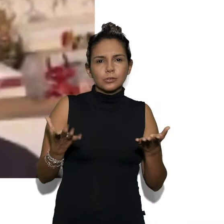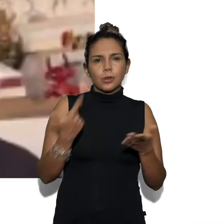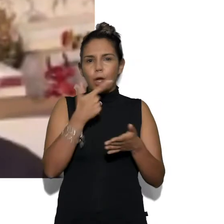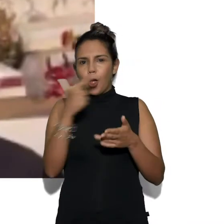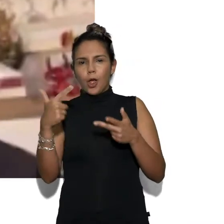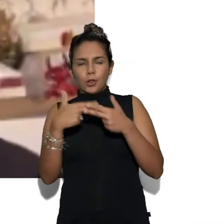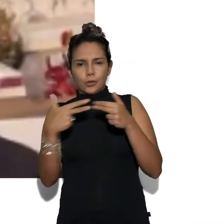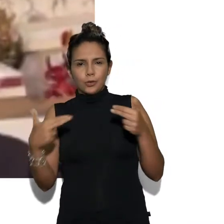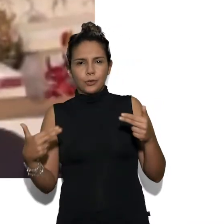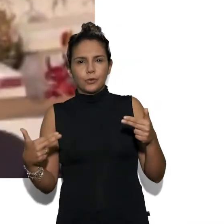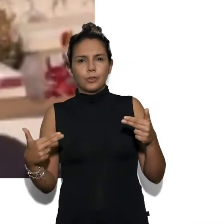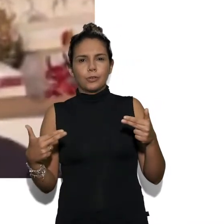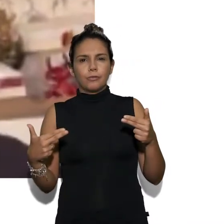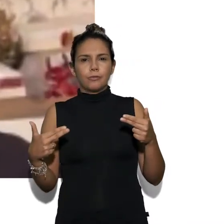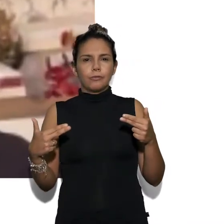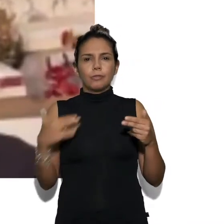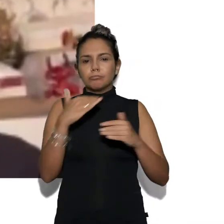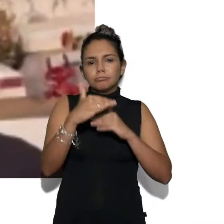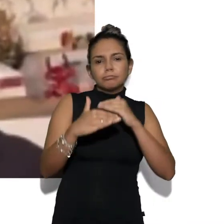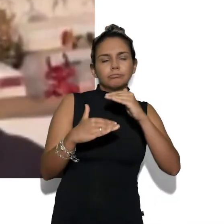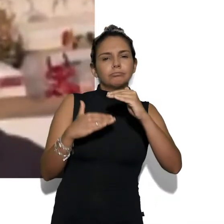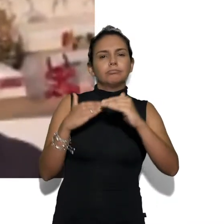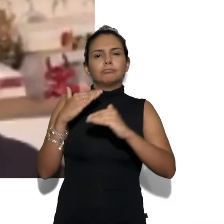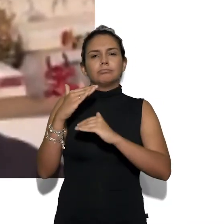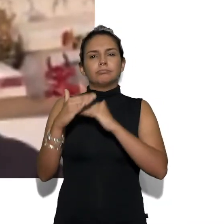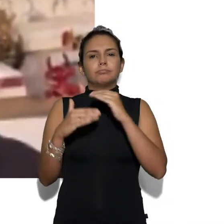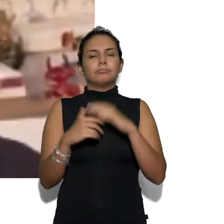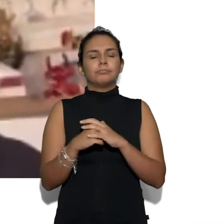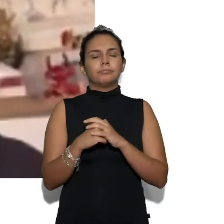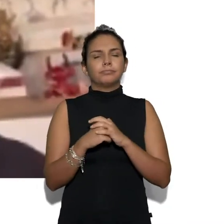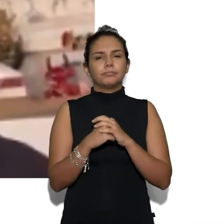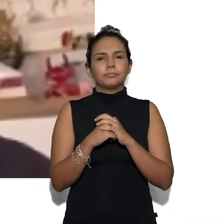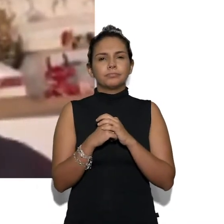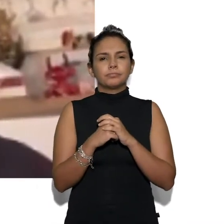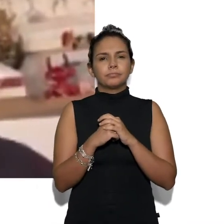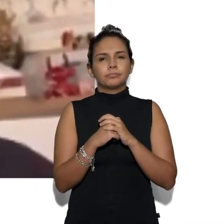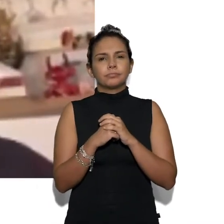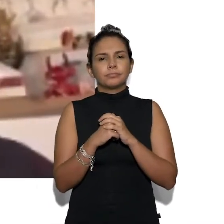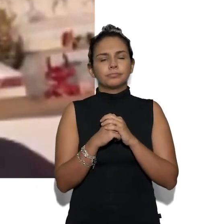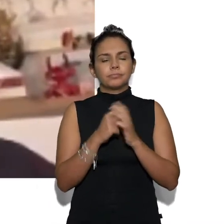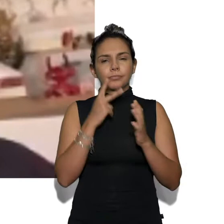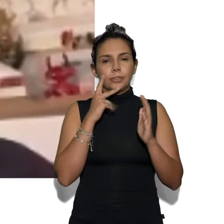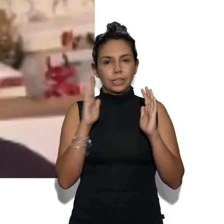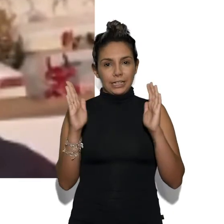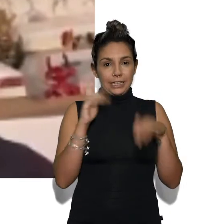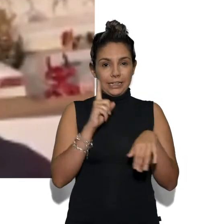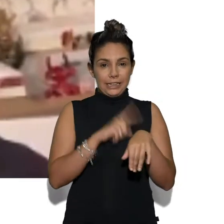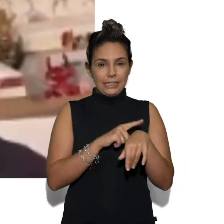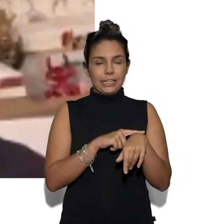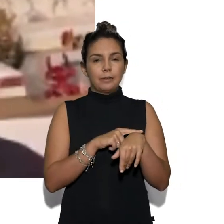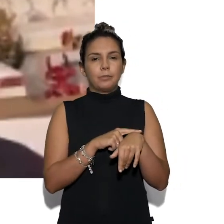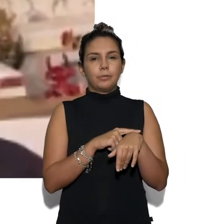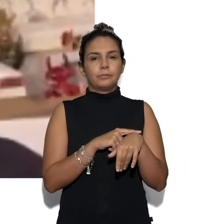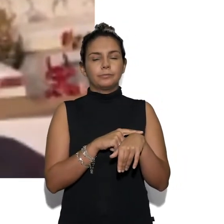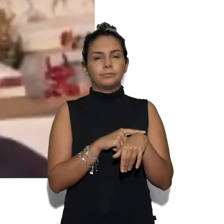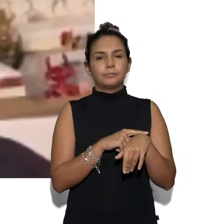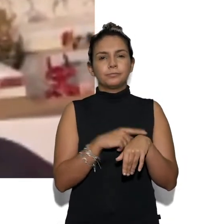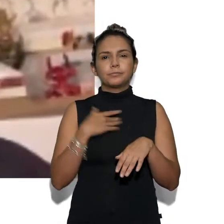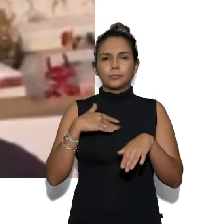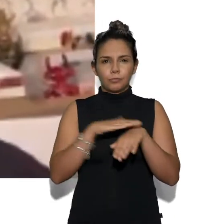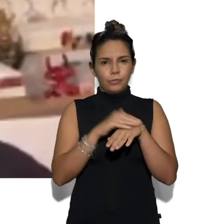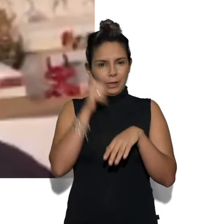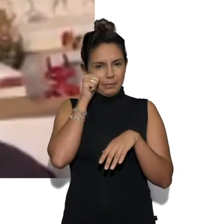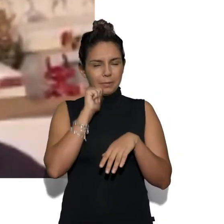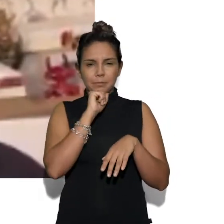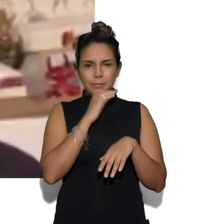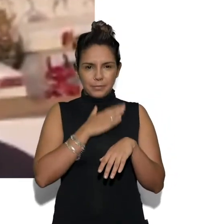outras coisas foram-se seguindo. E eu até devo dizer que durante um tempo eu até conversei com a minha